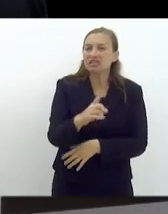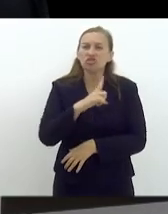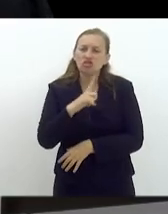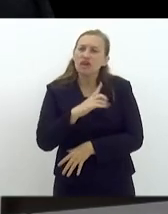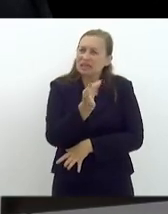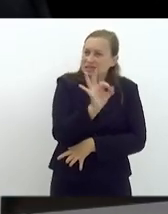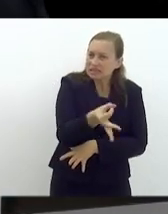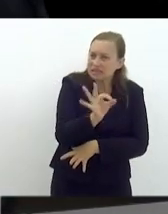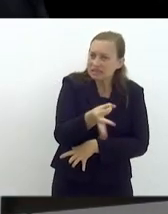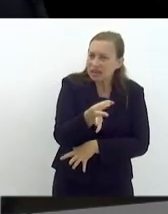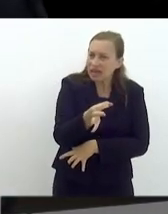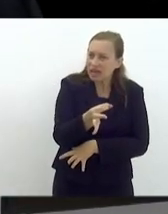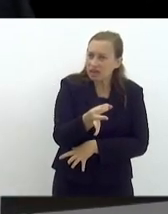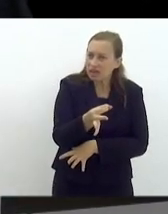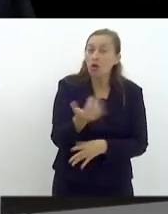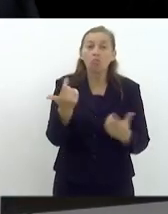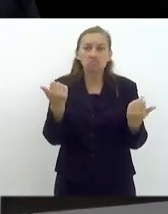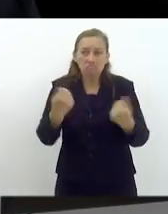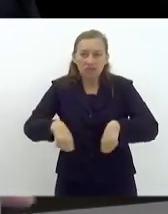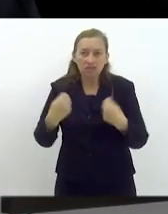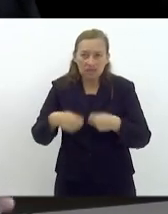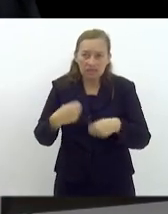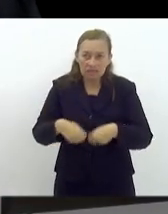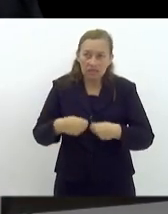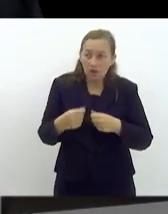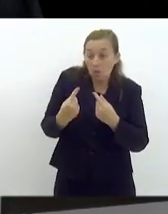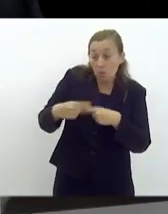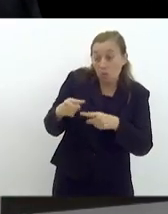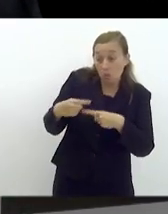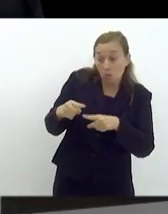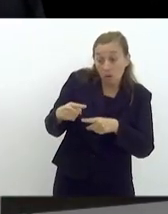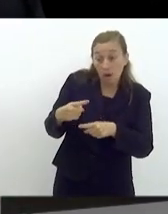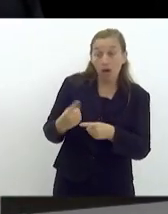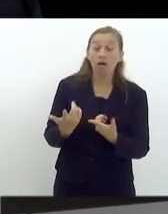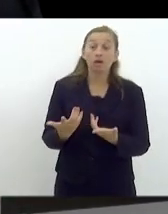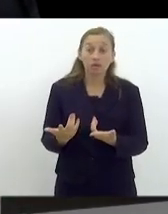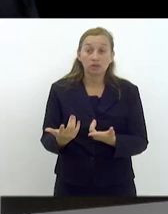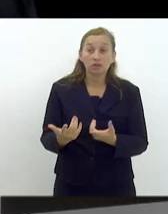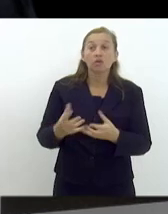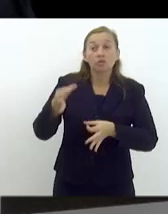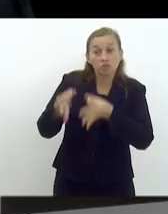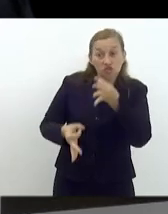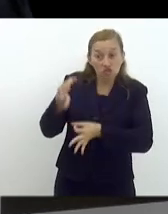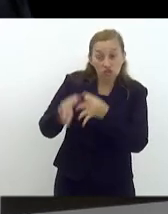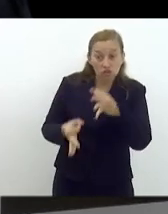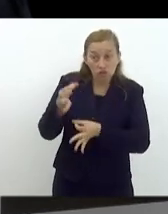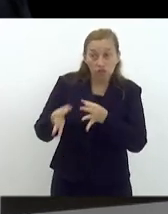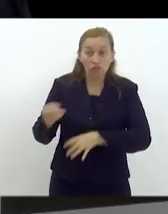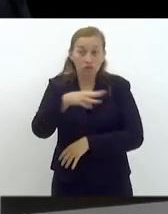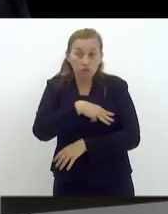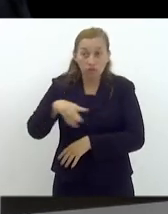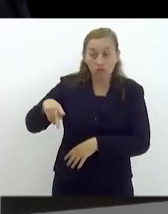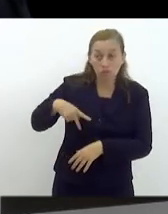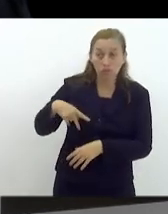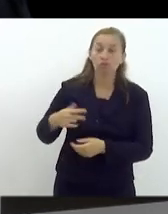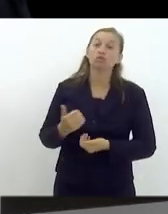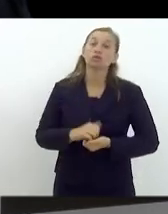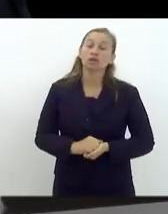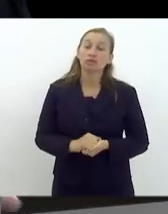de fato Evidente uma necessidade provocar de ofício o ministério público e o judiciário